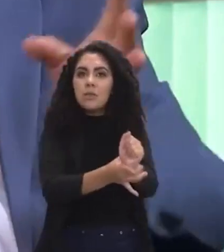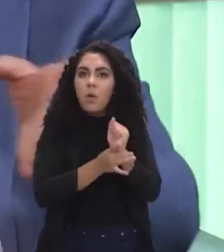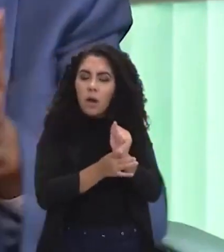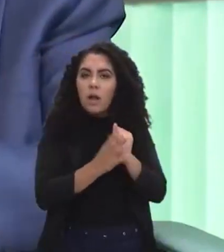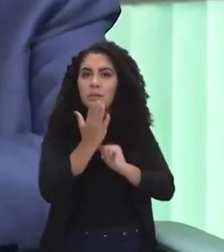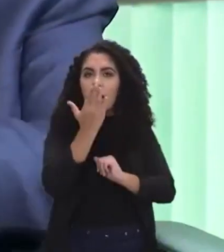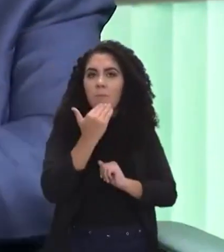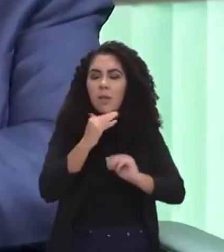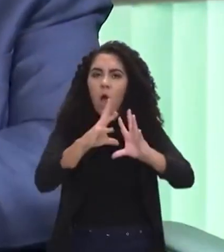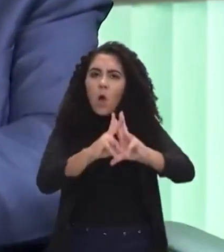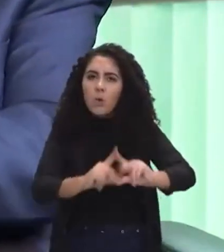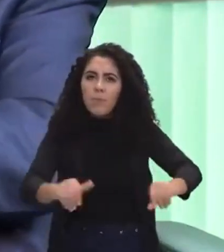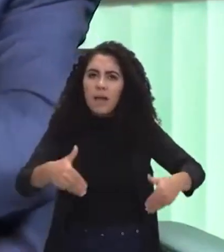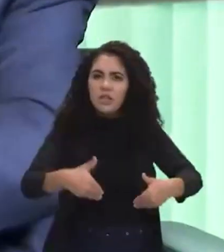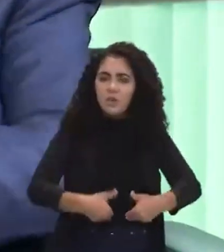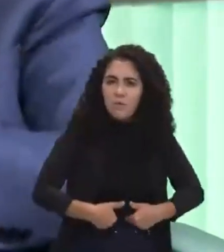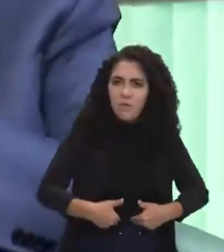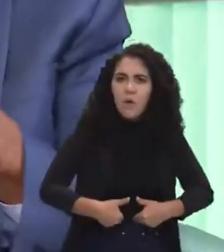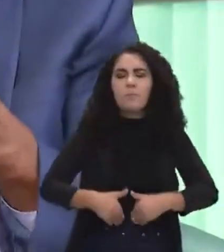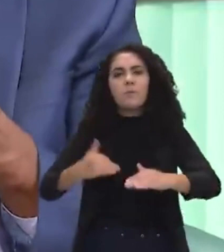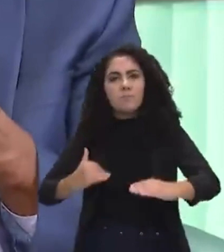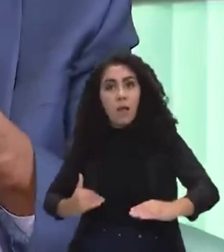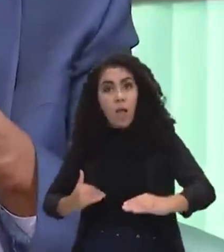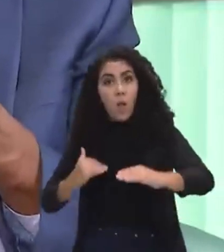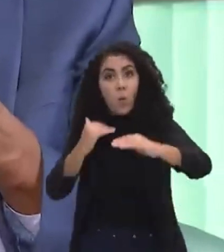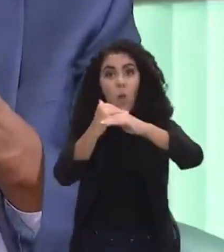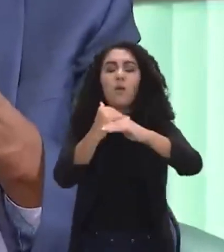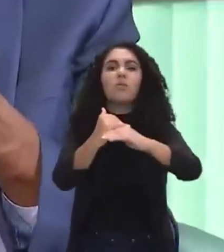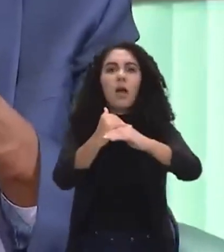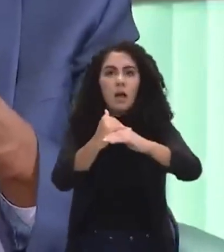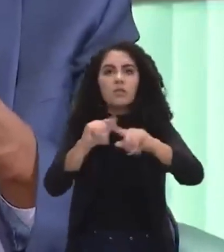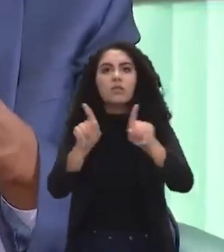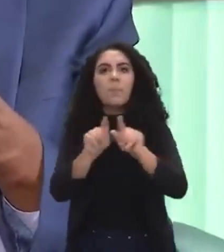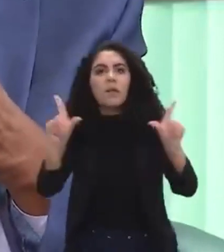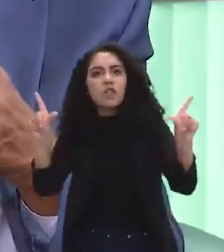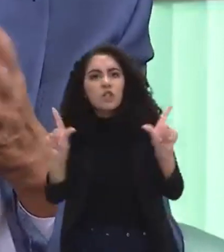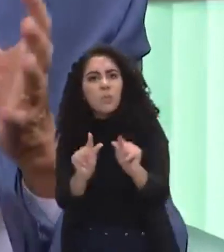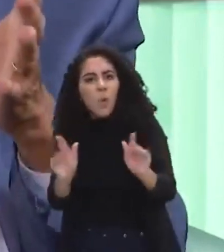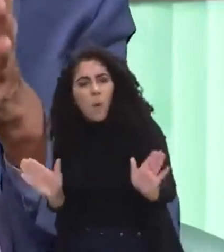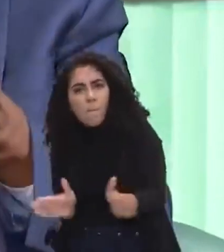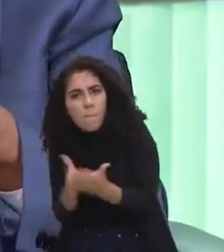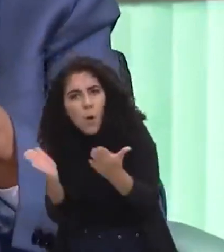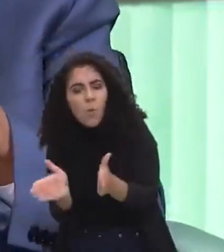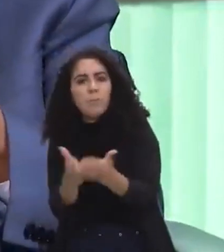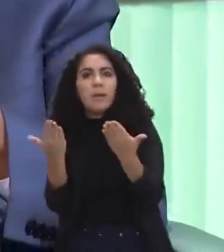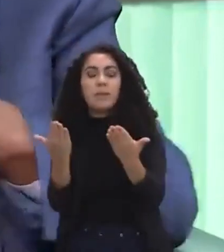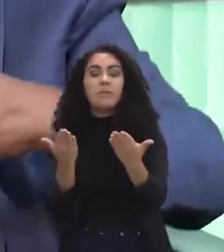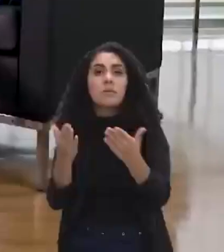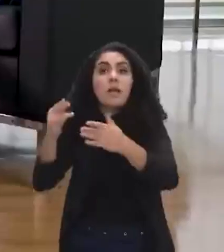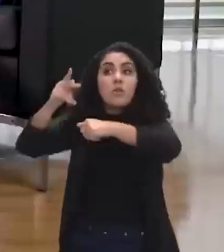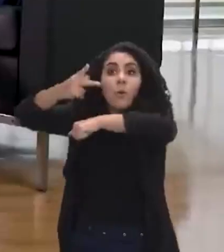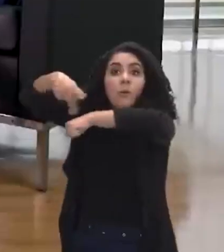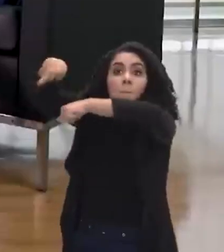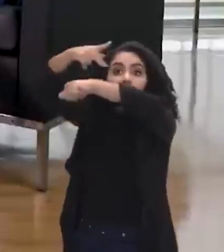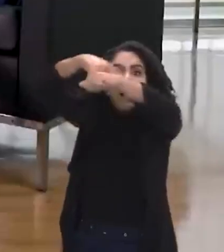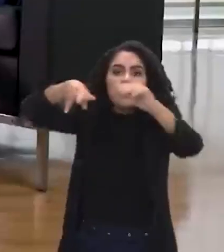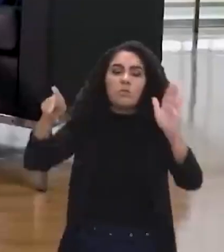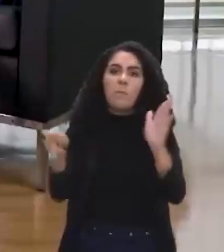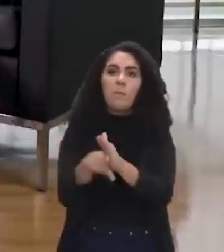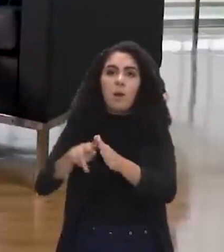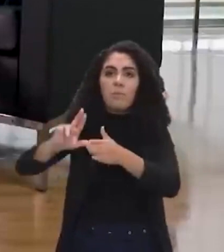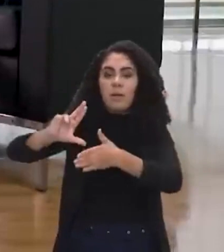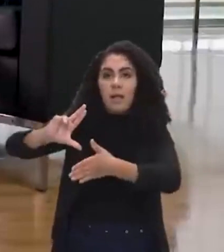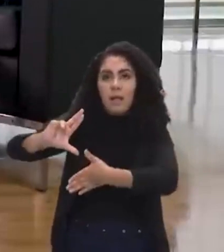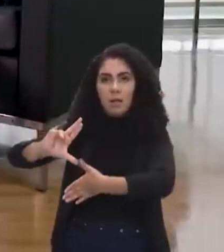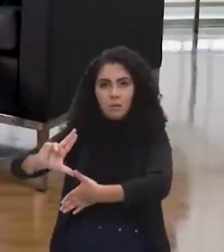segurança alimentar combate à fome mais igualdade eh e redução da pobreza dos países da